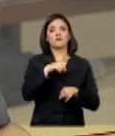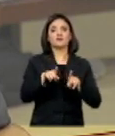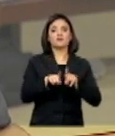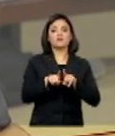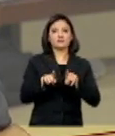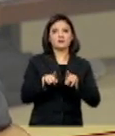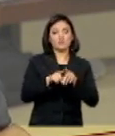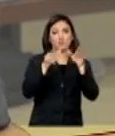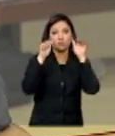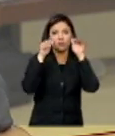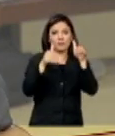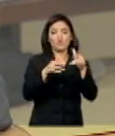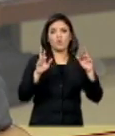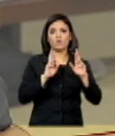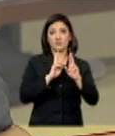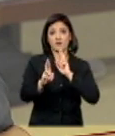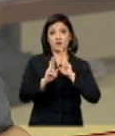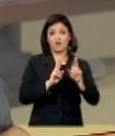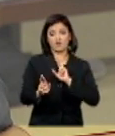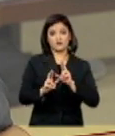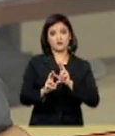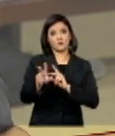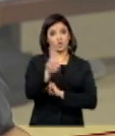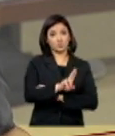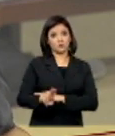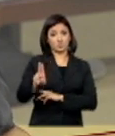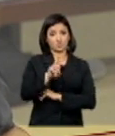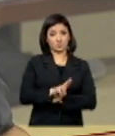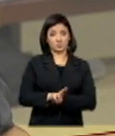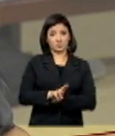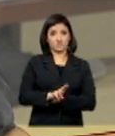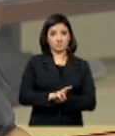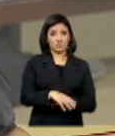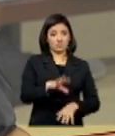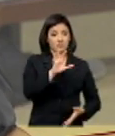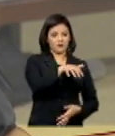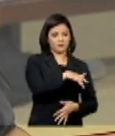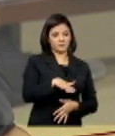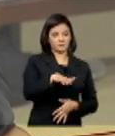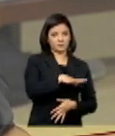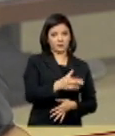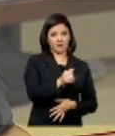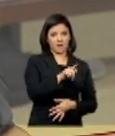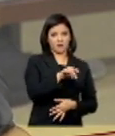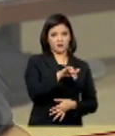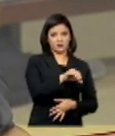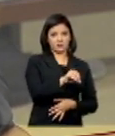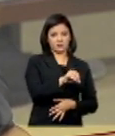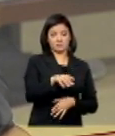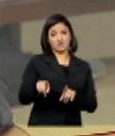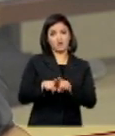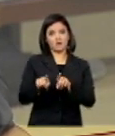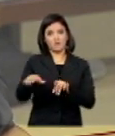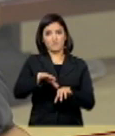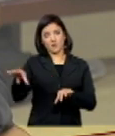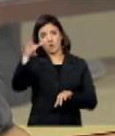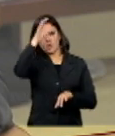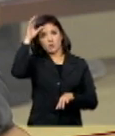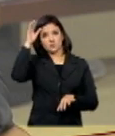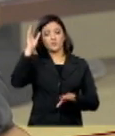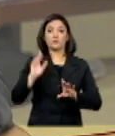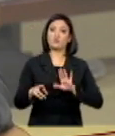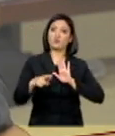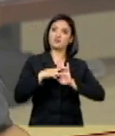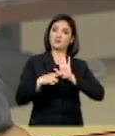consumo e zss distingue é muito importante então dizer aqui as regras de proteção ao consumidor são oficiais